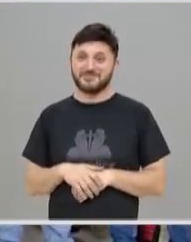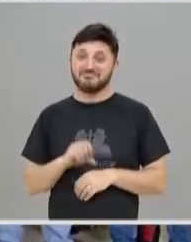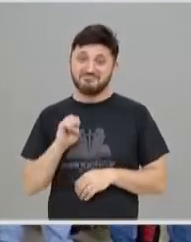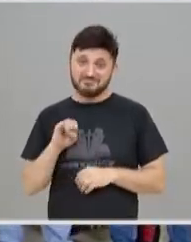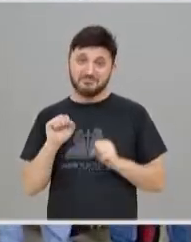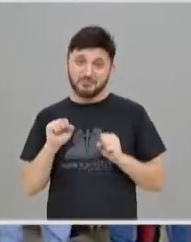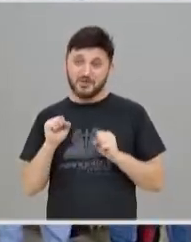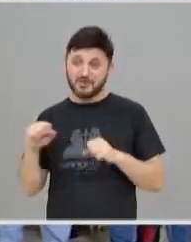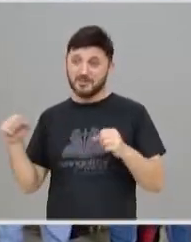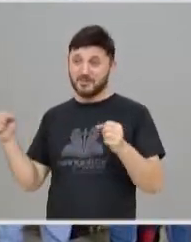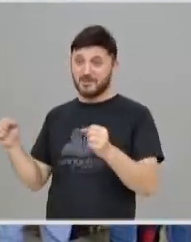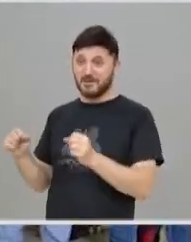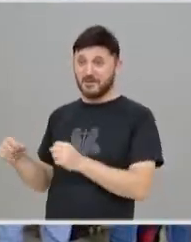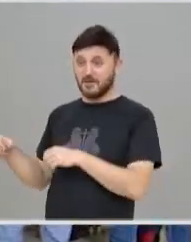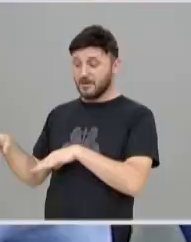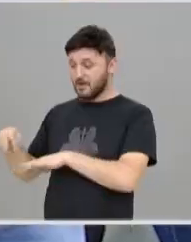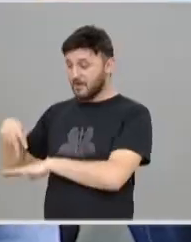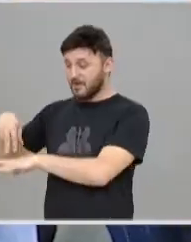e não são poucos,